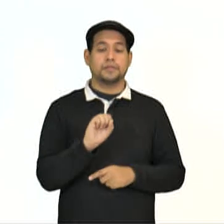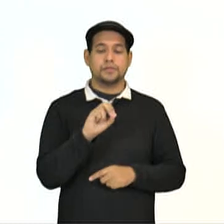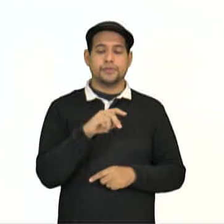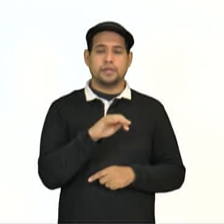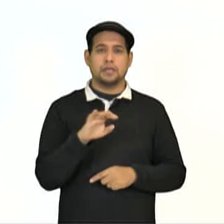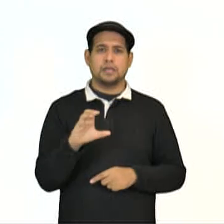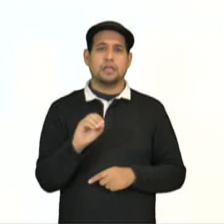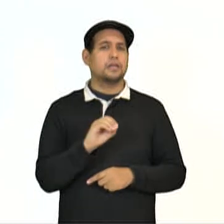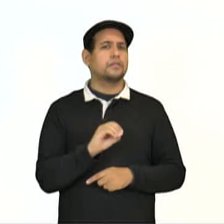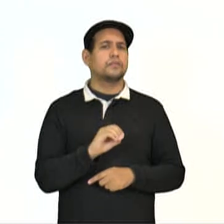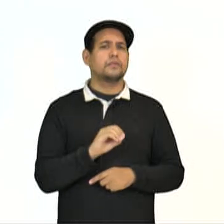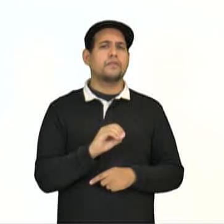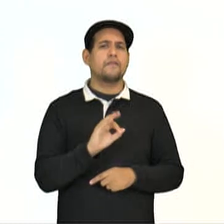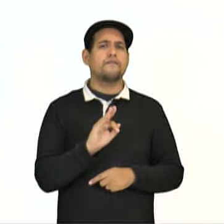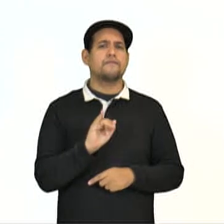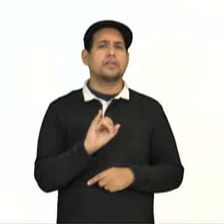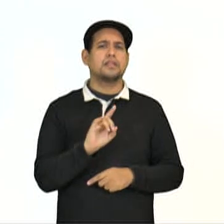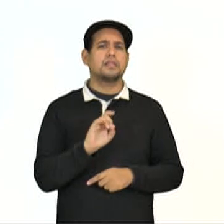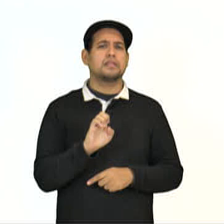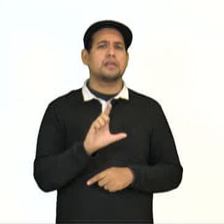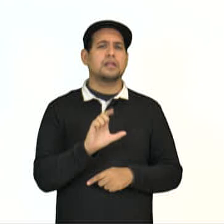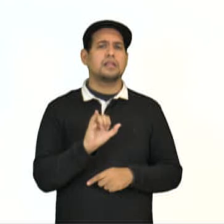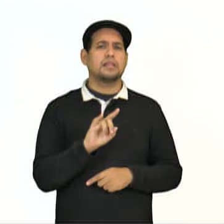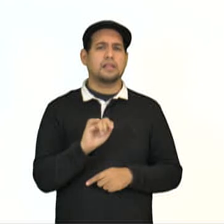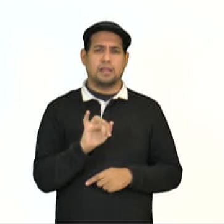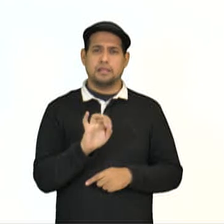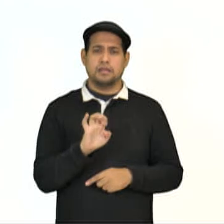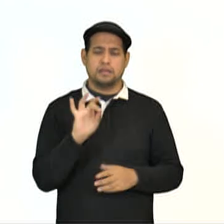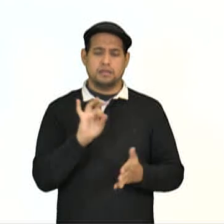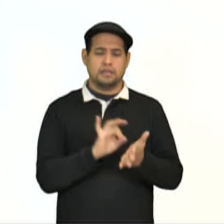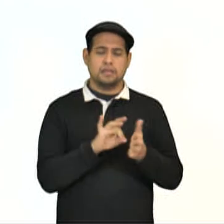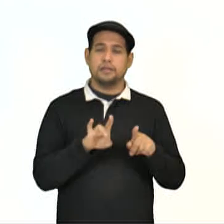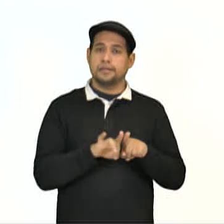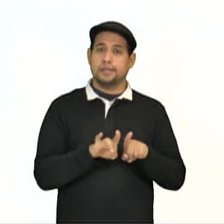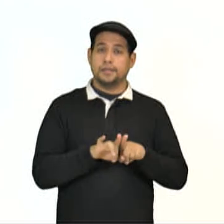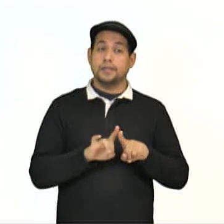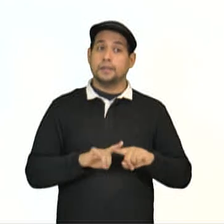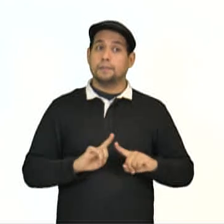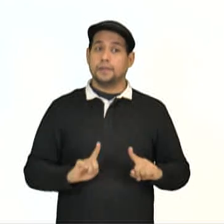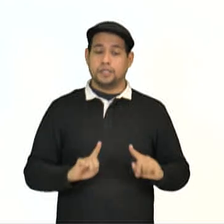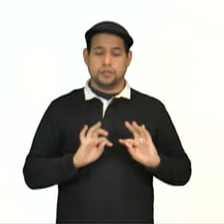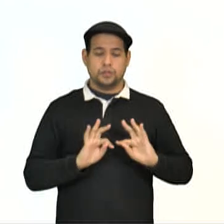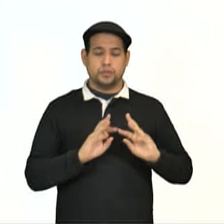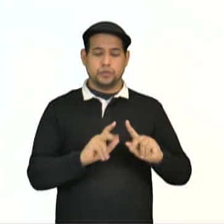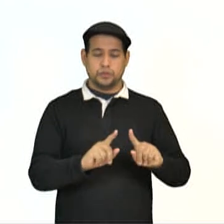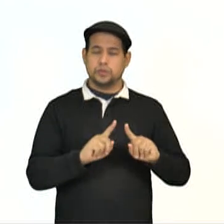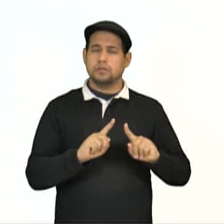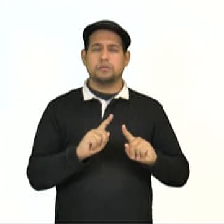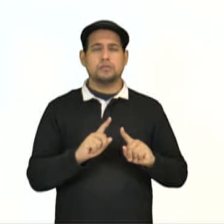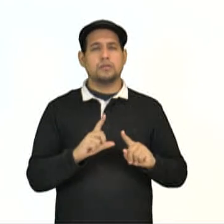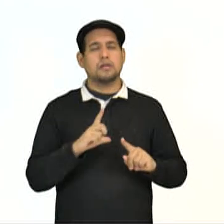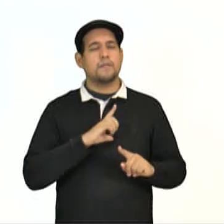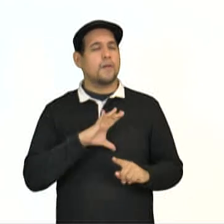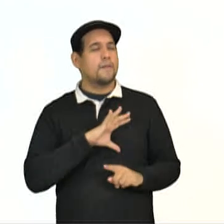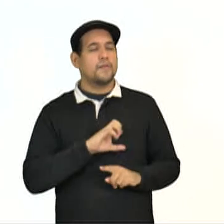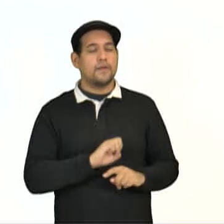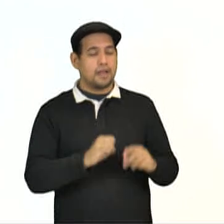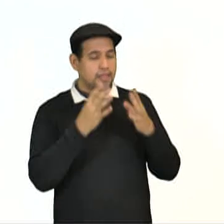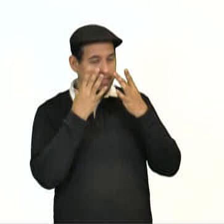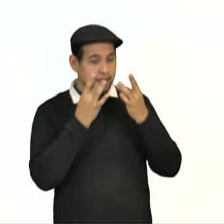Soneto de Fidelidade. E ele diz assim: de tudo ao meu amor serei